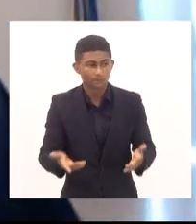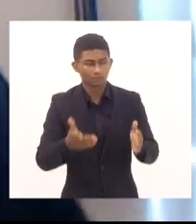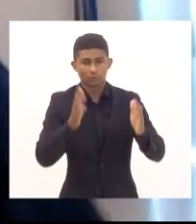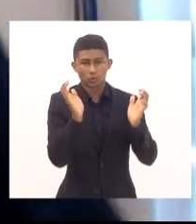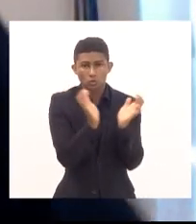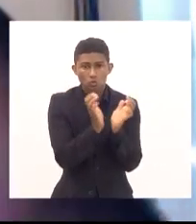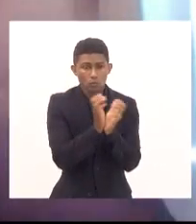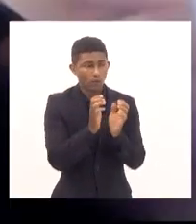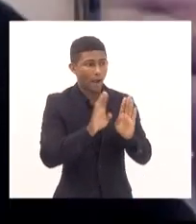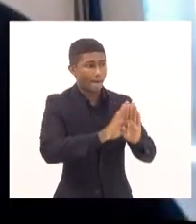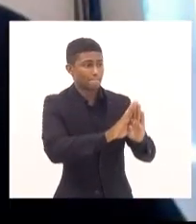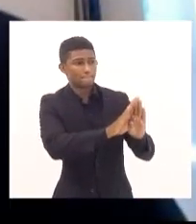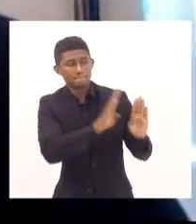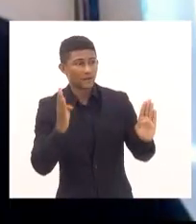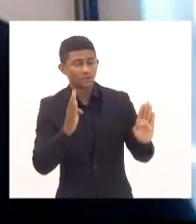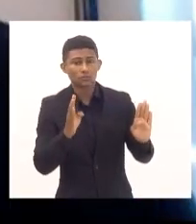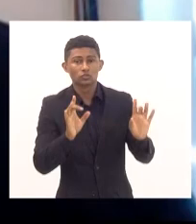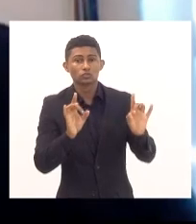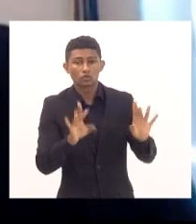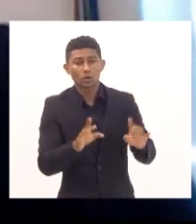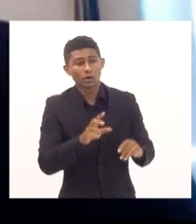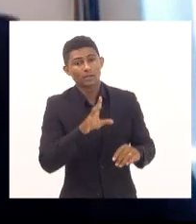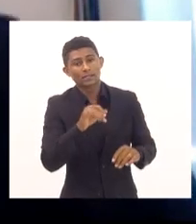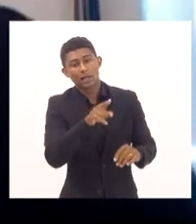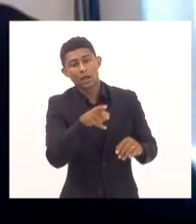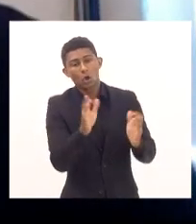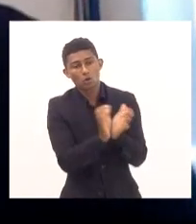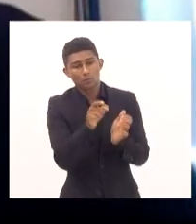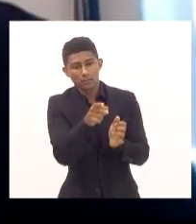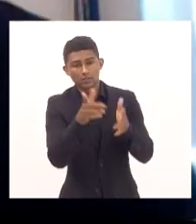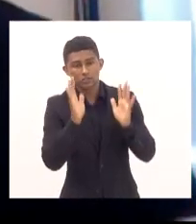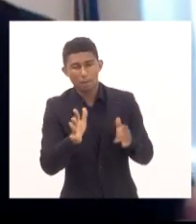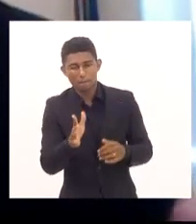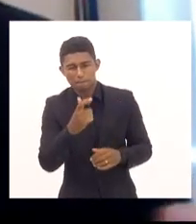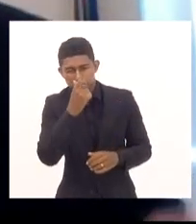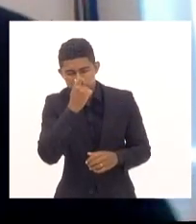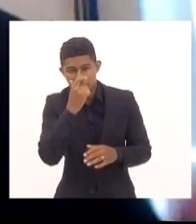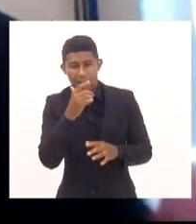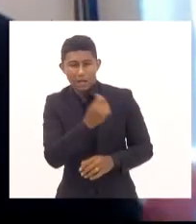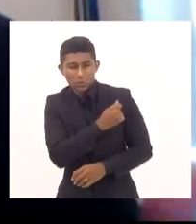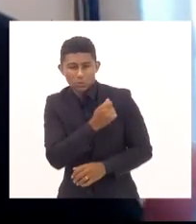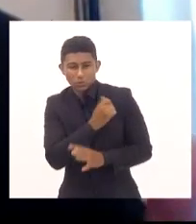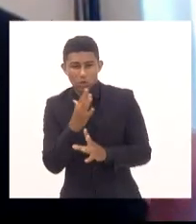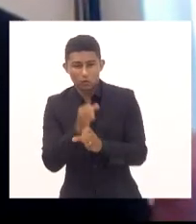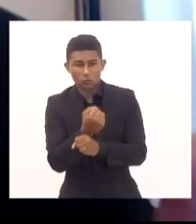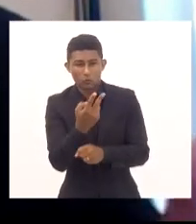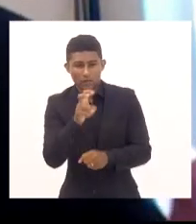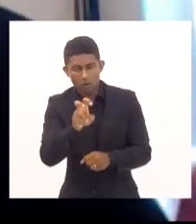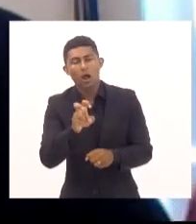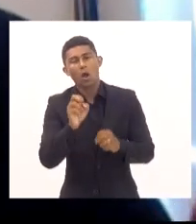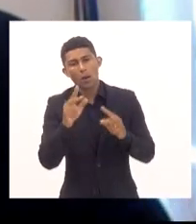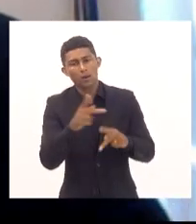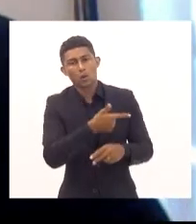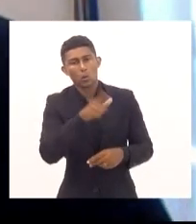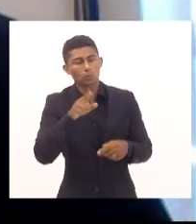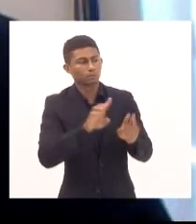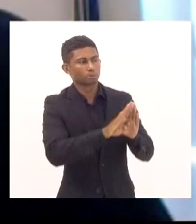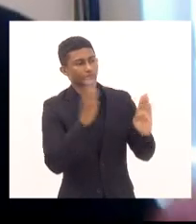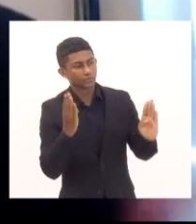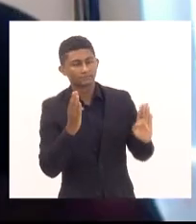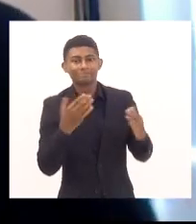vezes, quando a outra completa 45 alunos. E aí as escolas vão ficando com filas para conseguir abrir novas